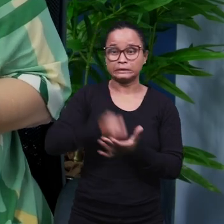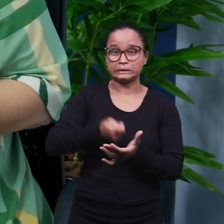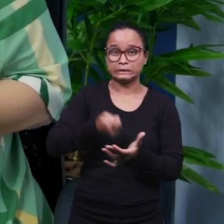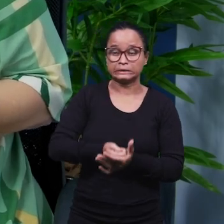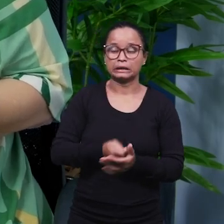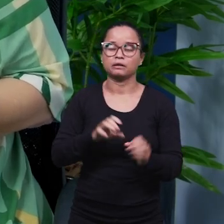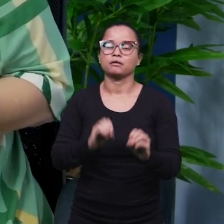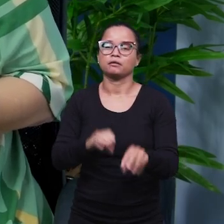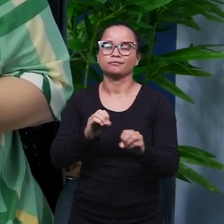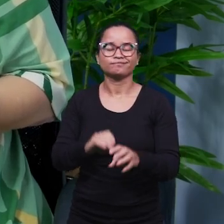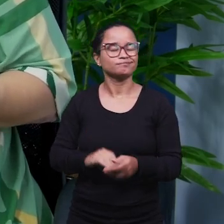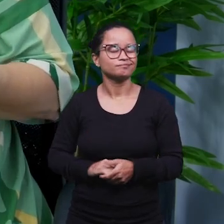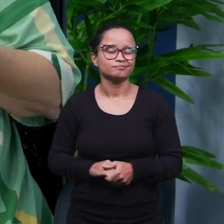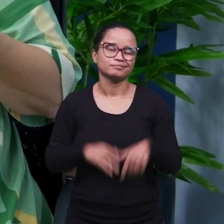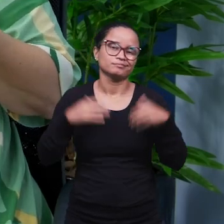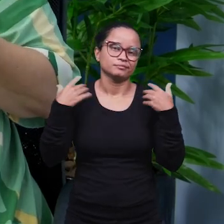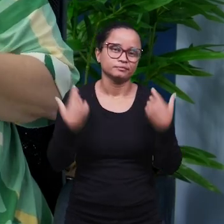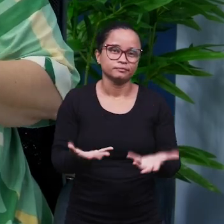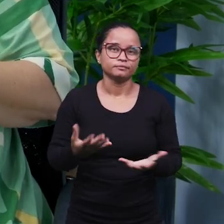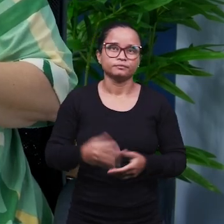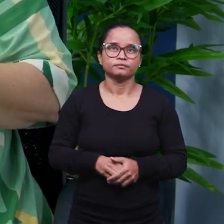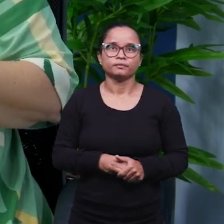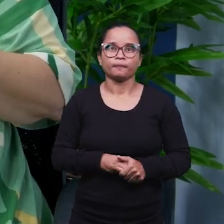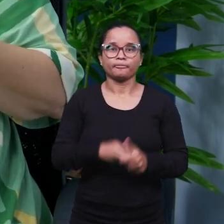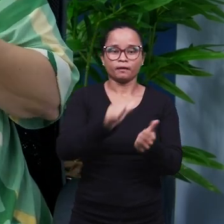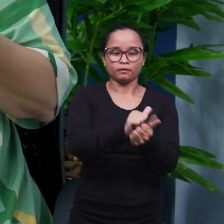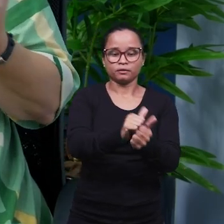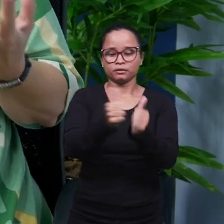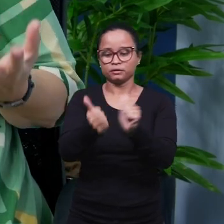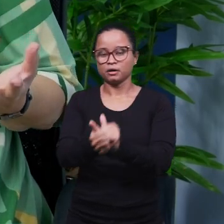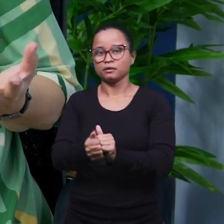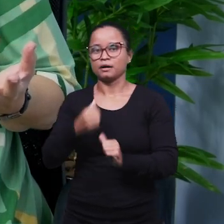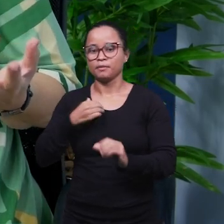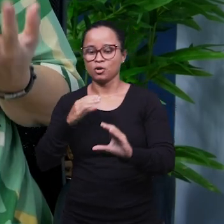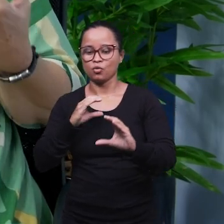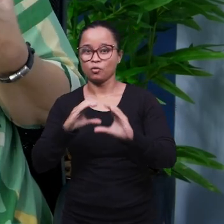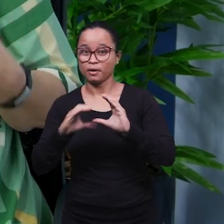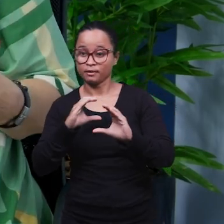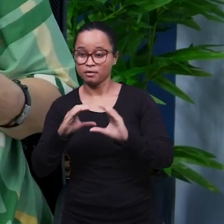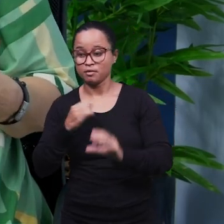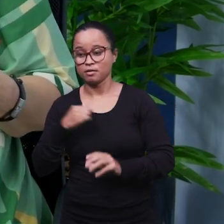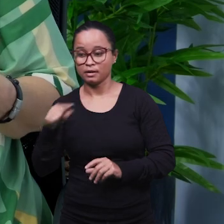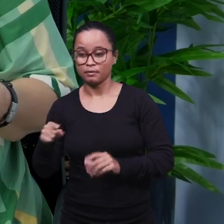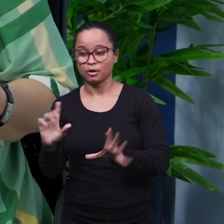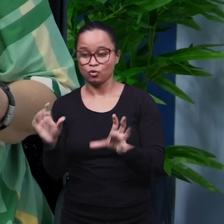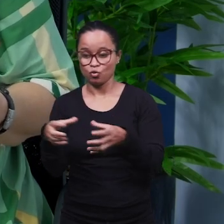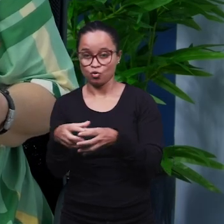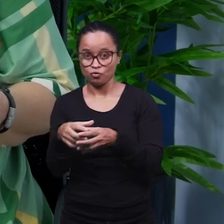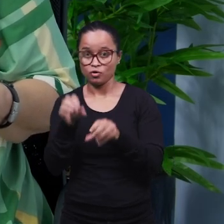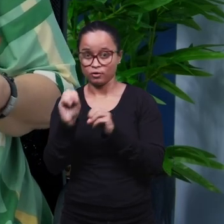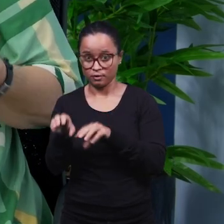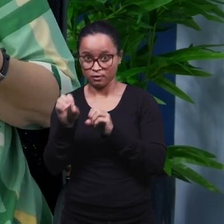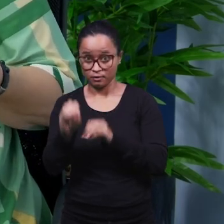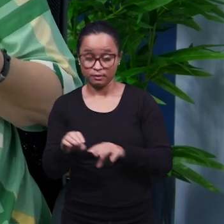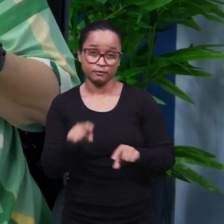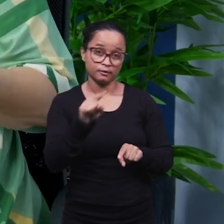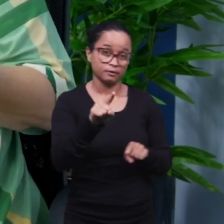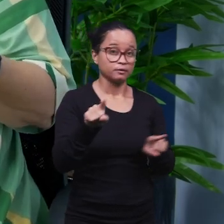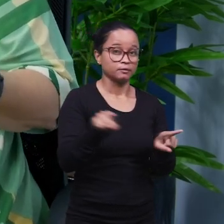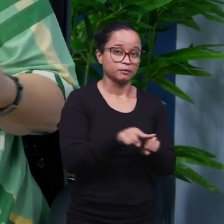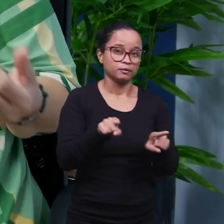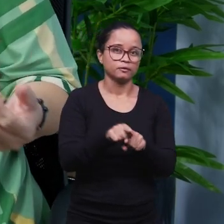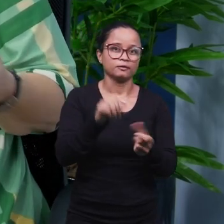forma de ensinar. Então, assim como eu adequo o meu falar para a classe que eu estou dando aula, vocês